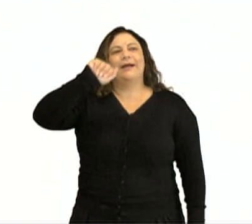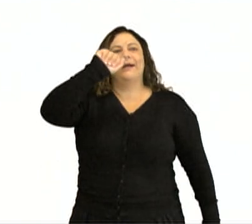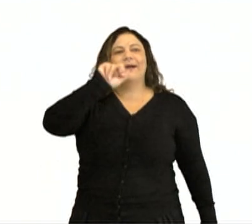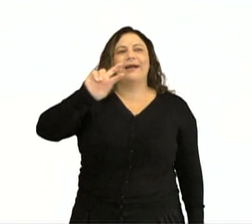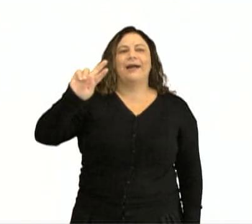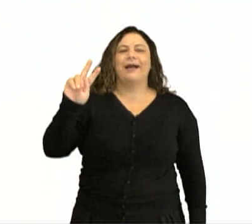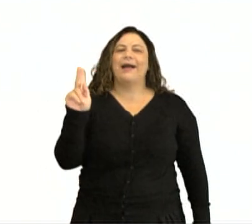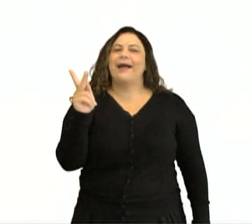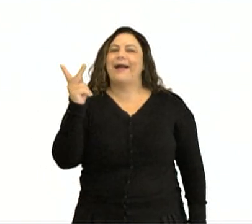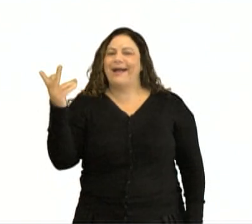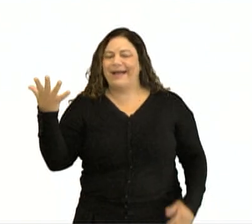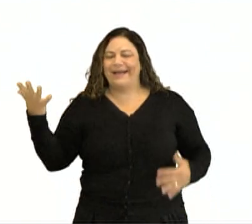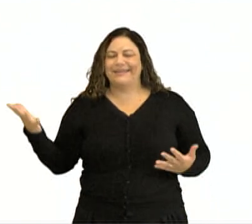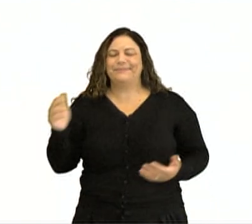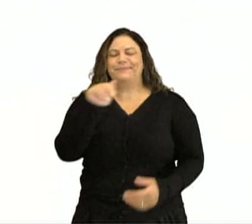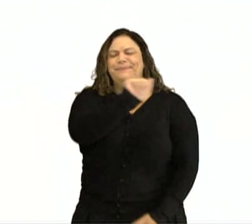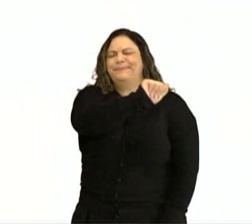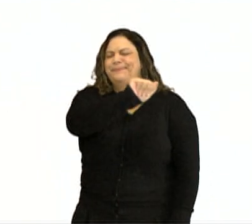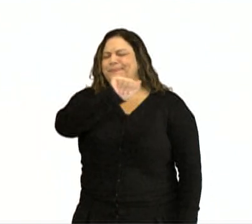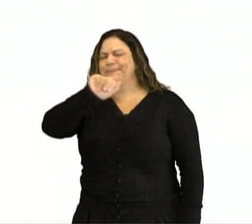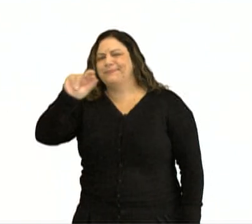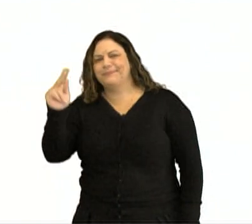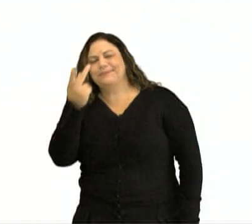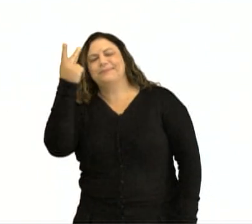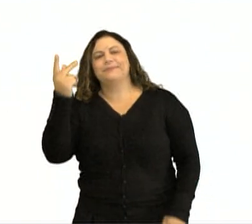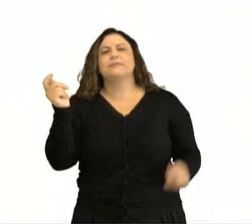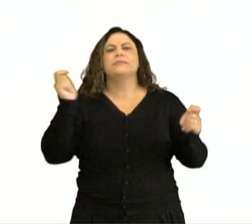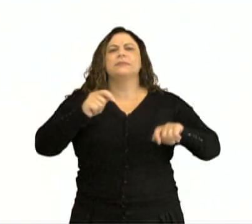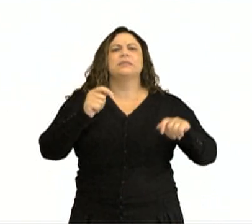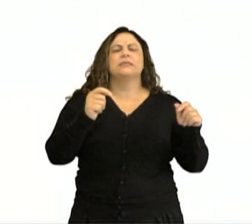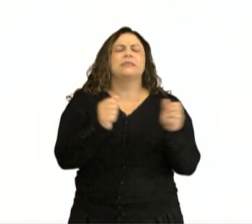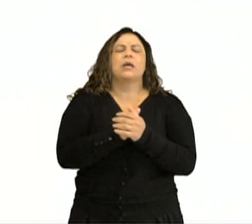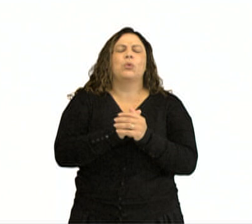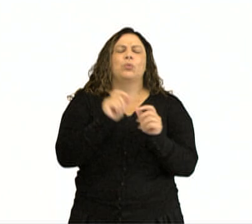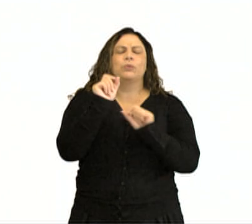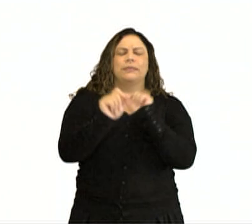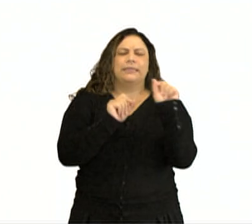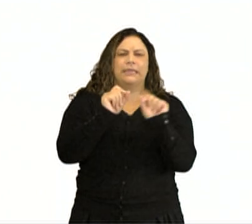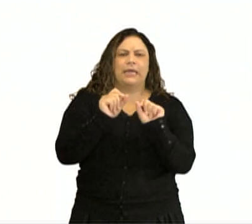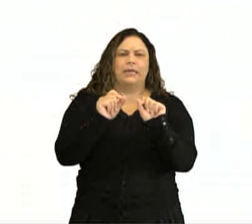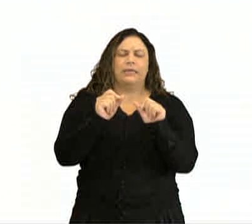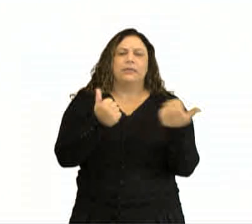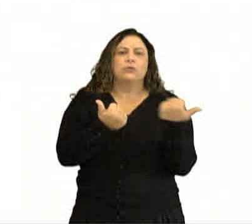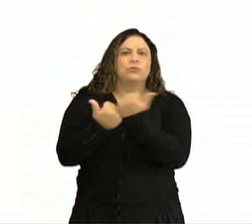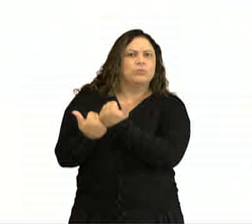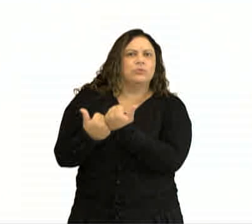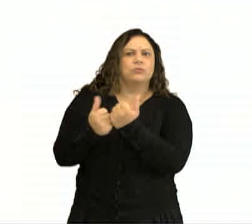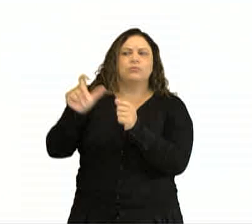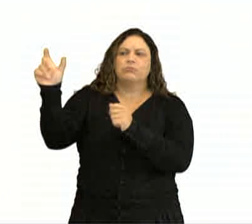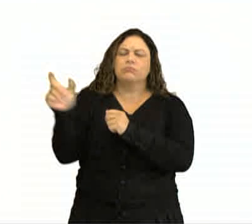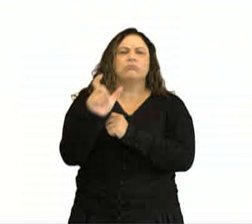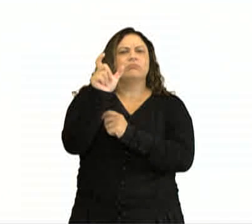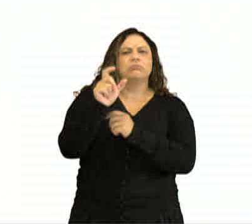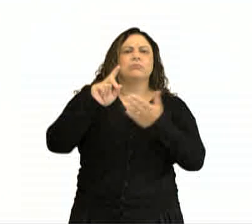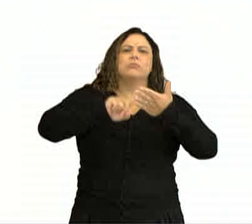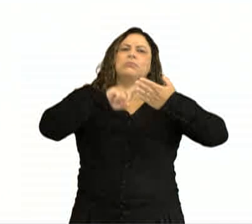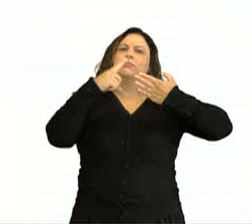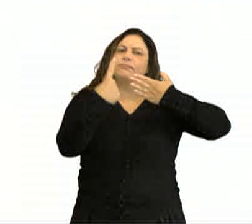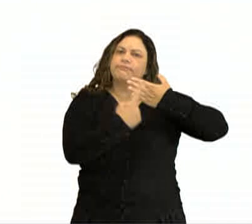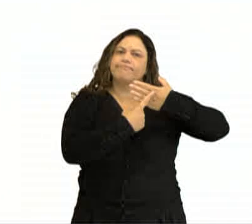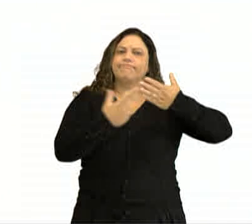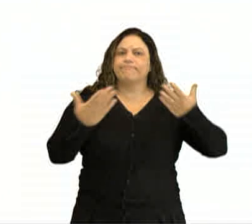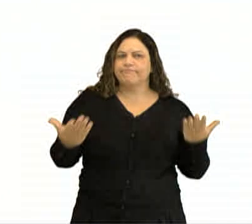a arquibancada poderia ser substituída por qual termo? E qual a figura de linguagem presente nesse trecho?